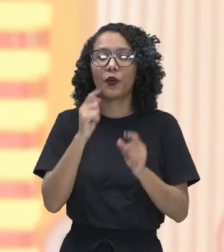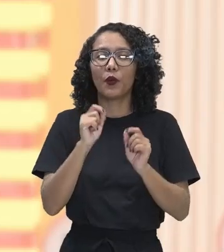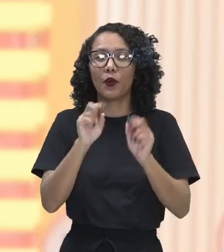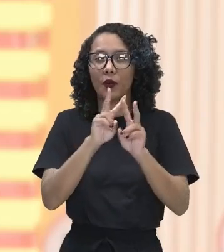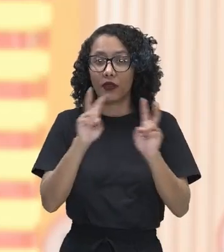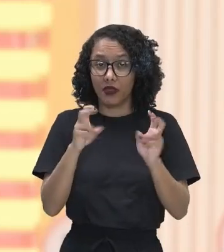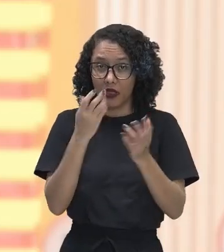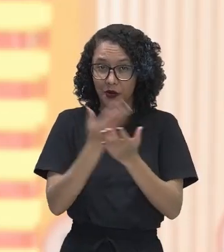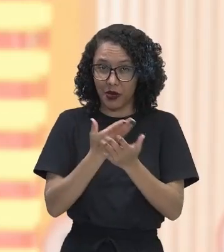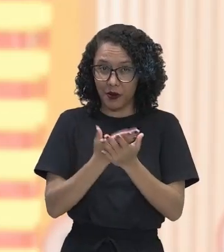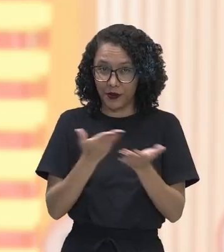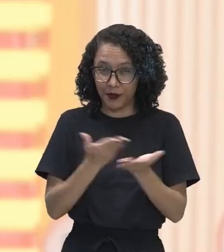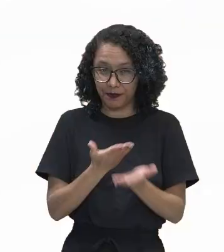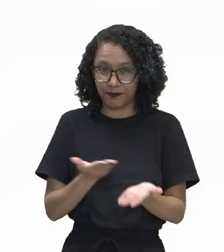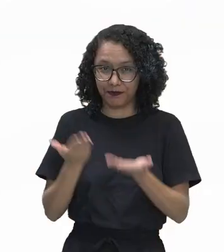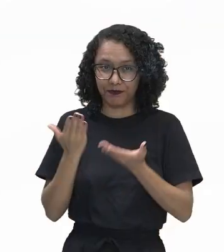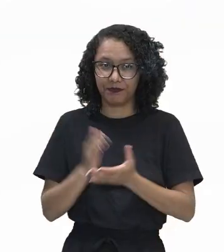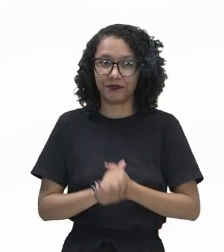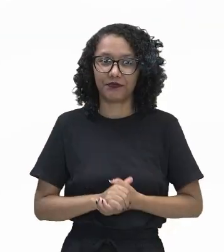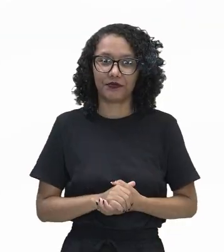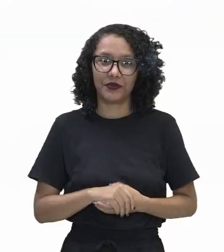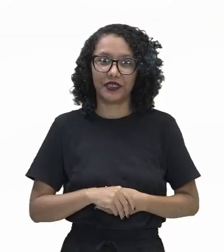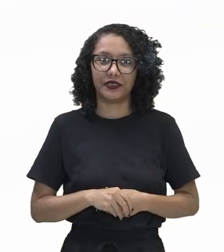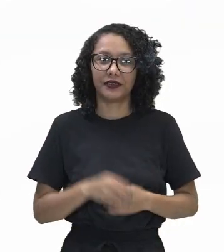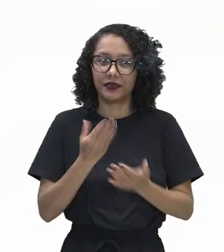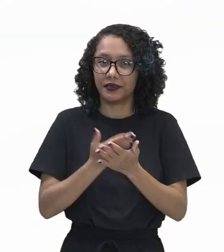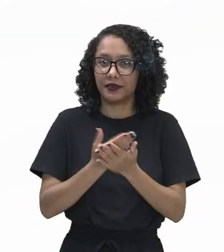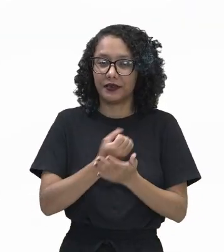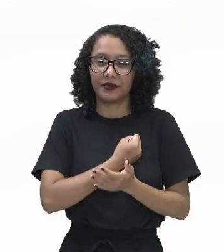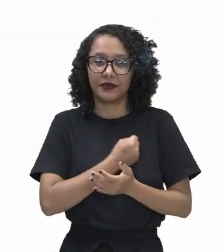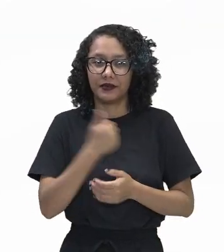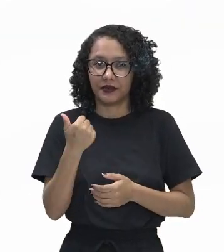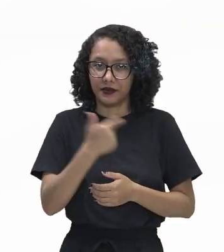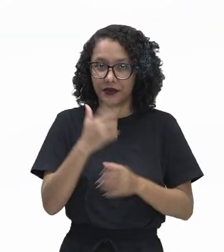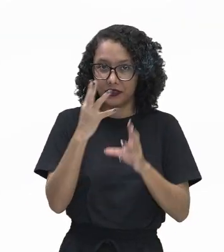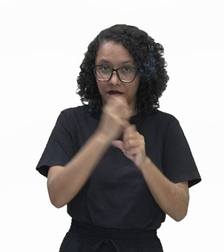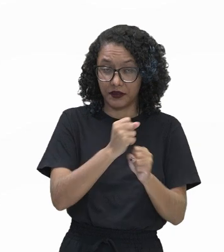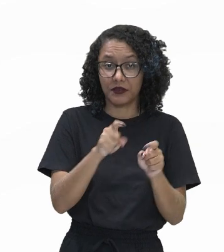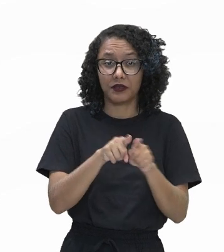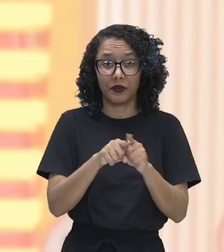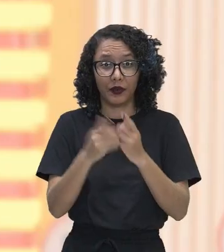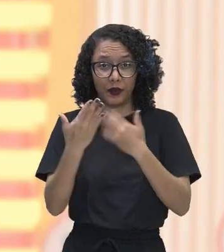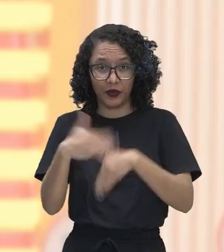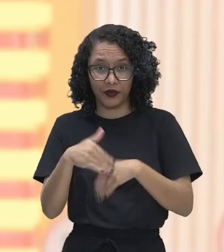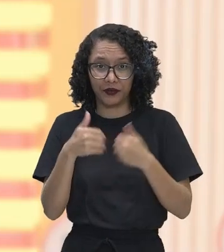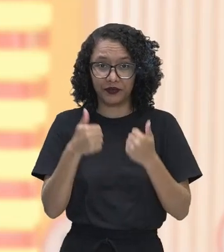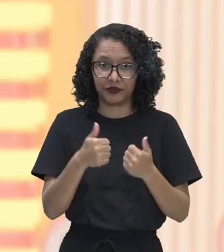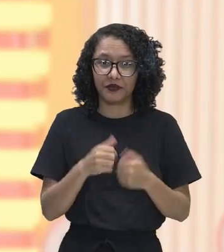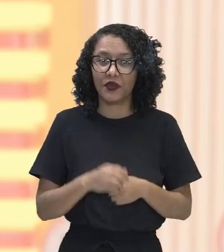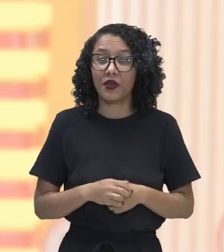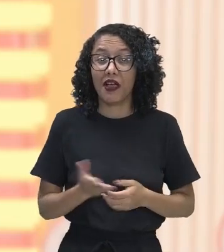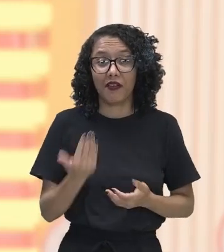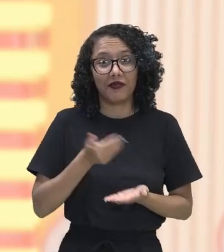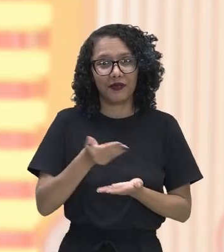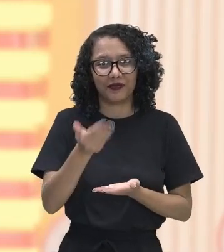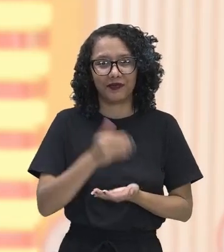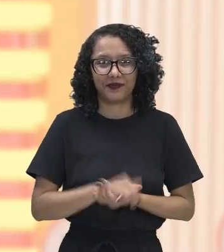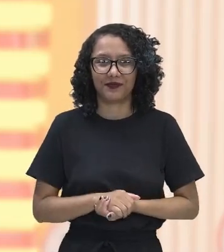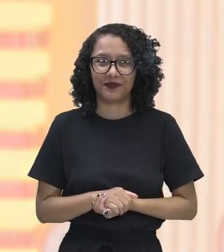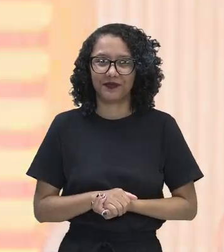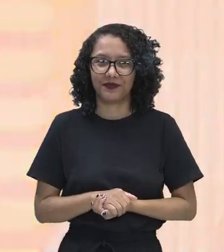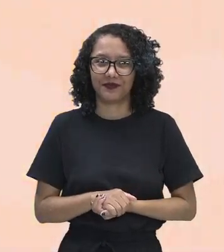conteúdo da nossa aula. Aula de número 12, Revisão e Avaliação. Vamos então para a nossa aula.